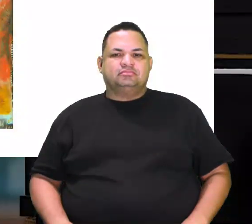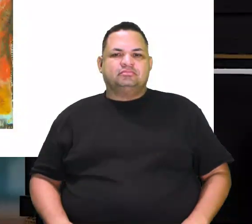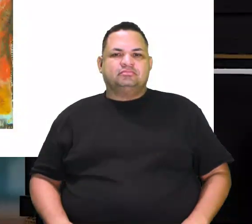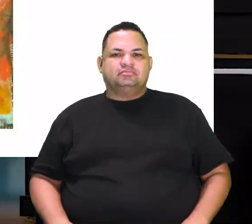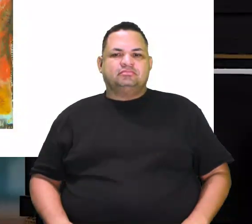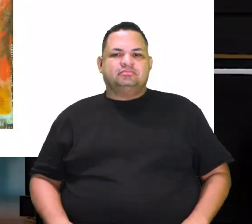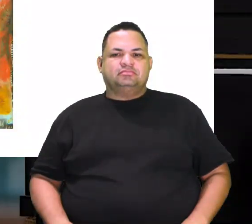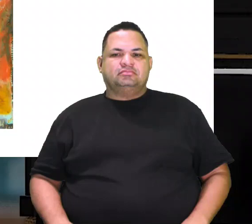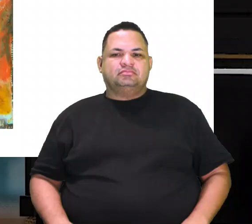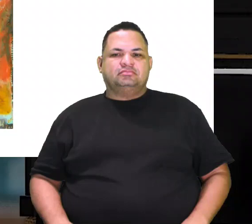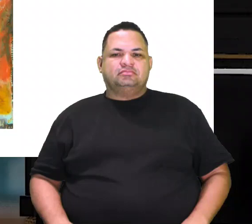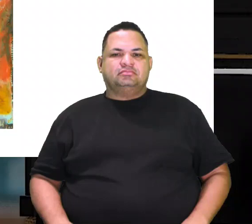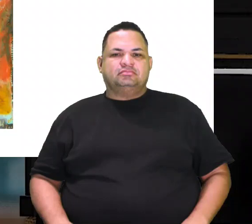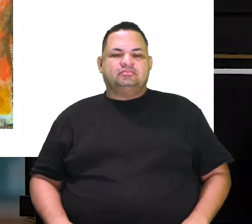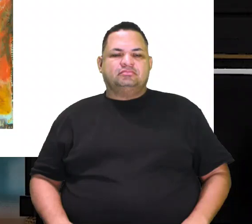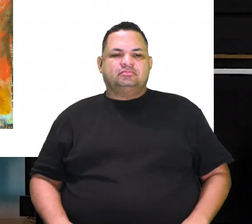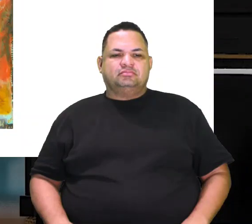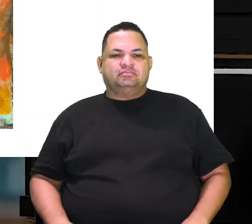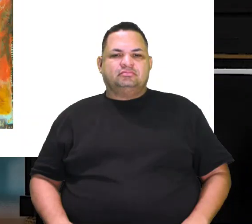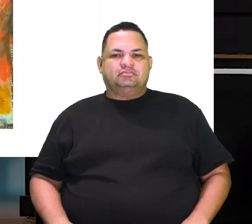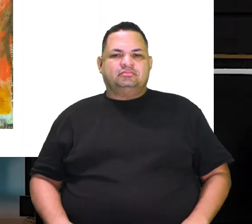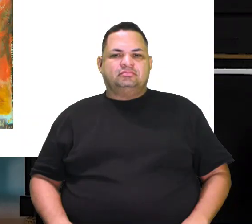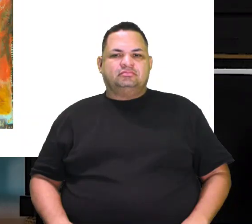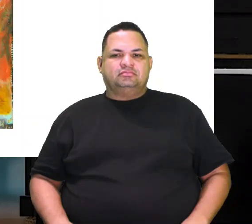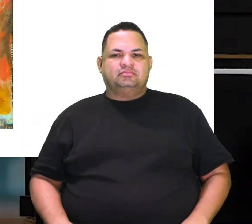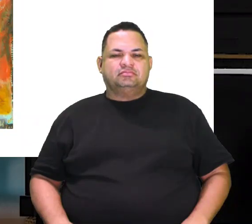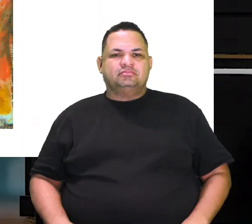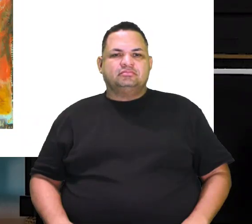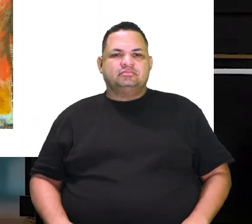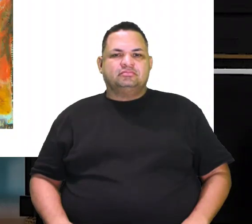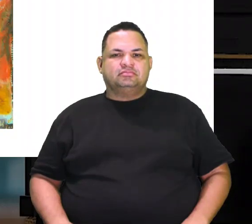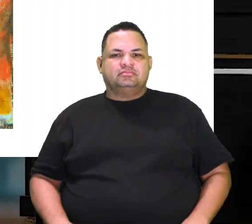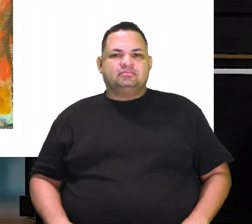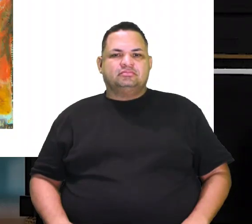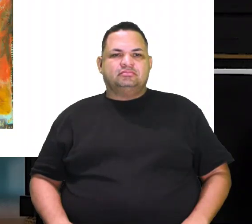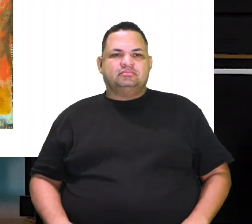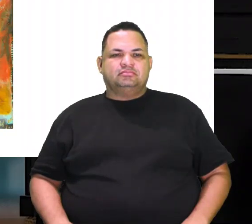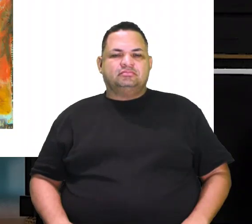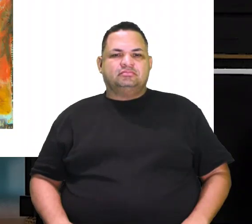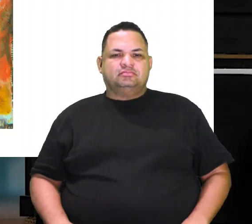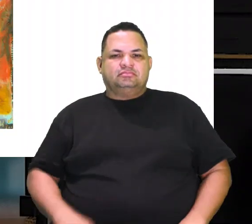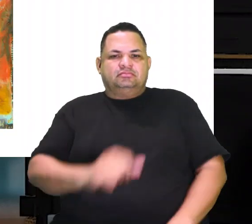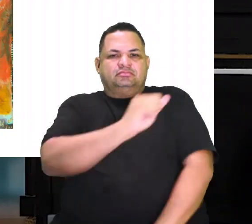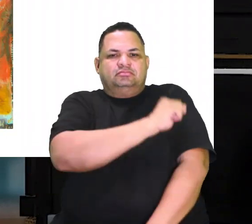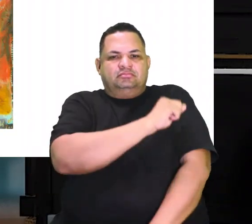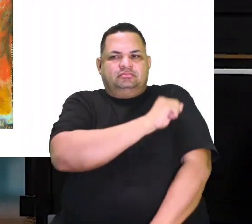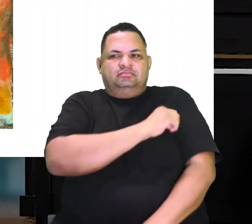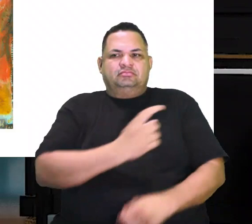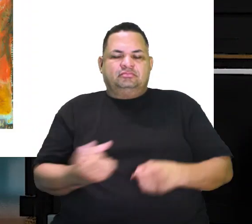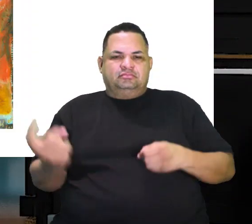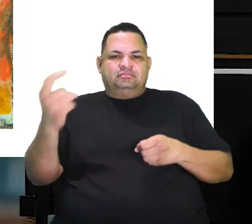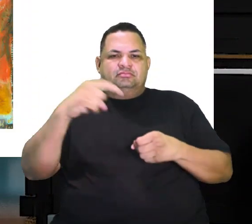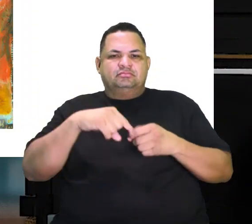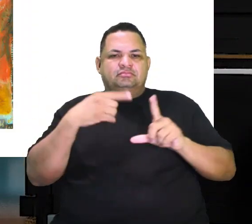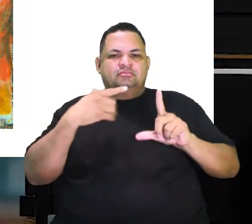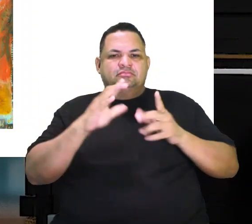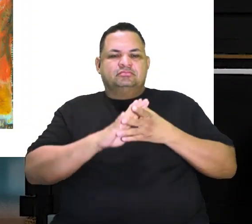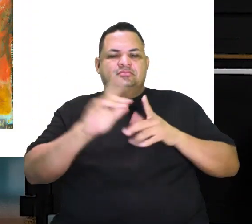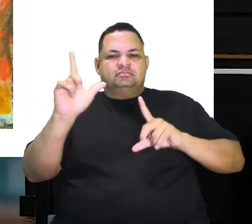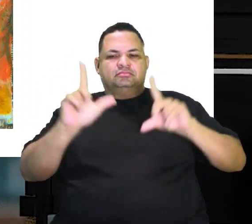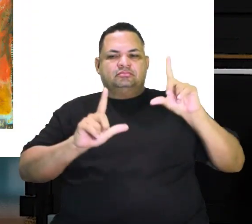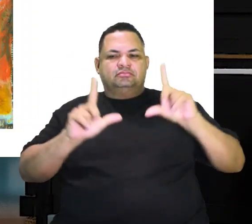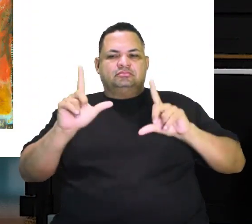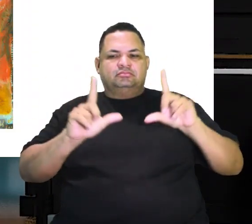direita. Esse trabalho aí é de Zogby, né, desse artista aí. Então,